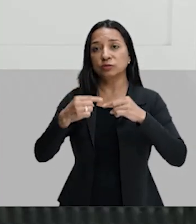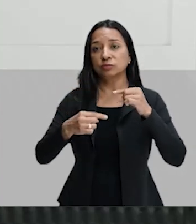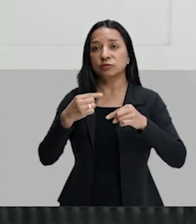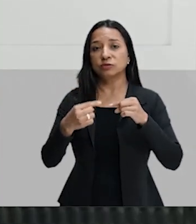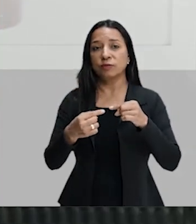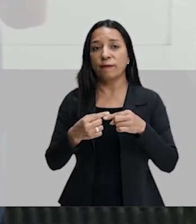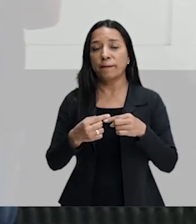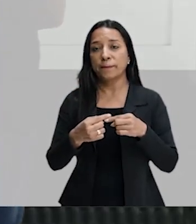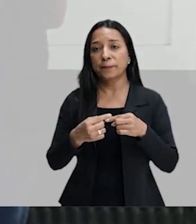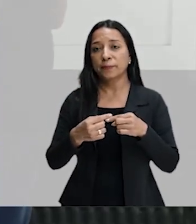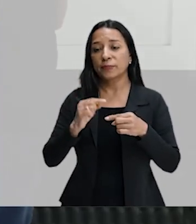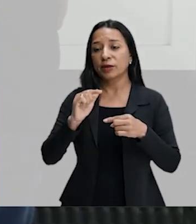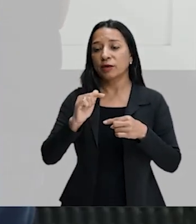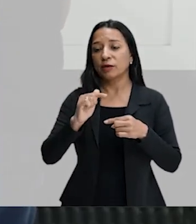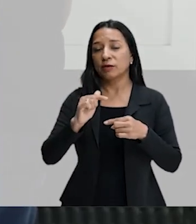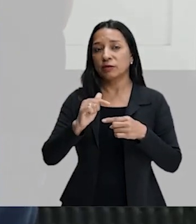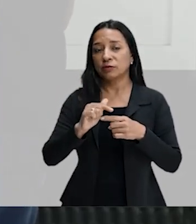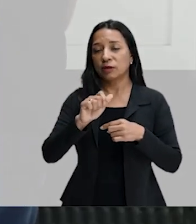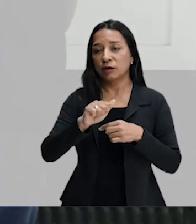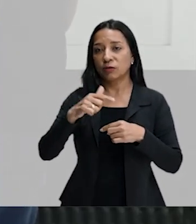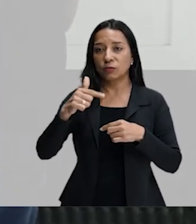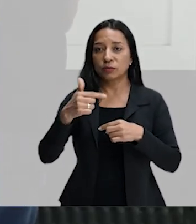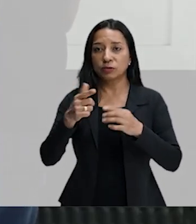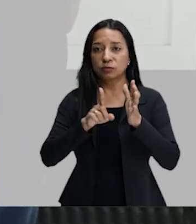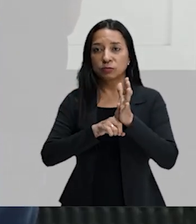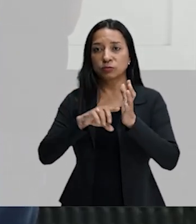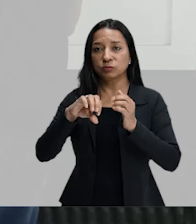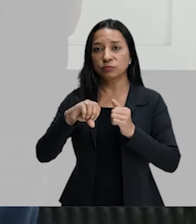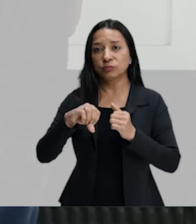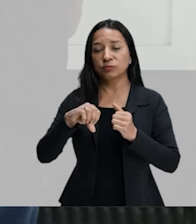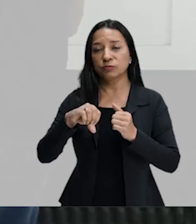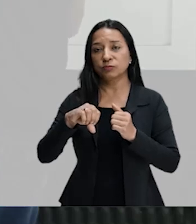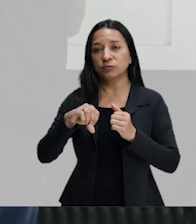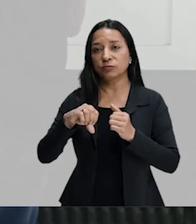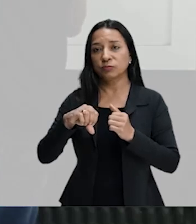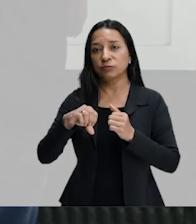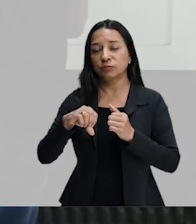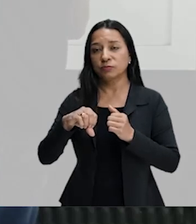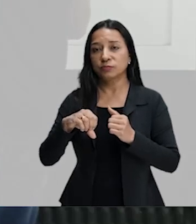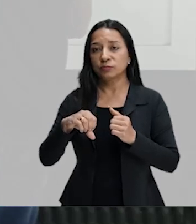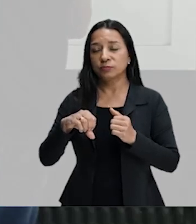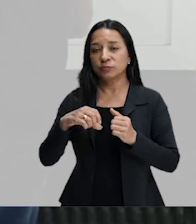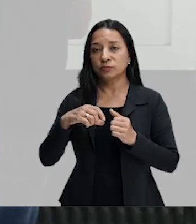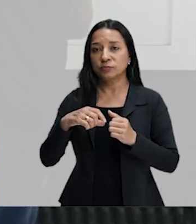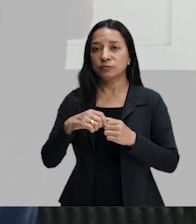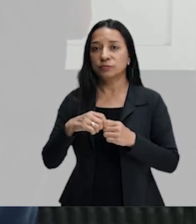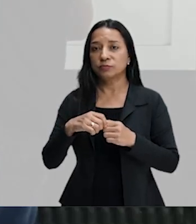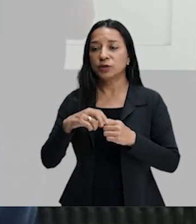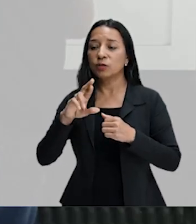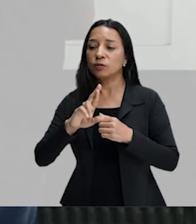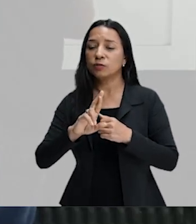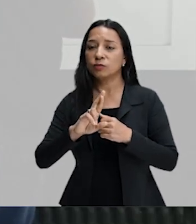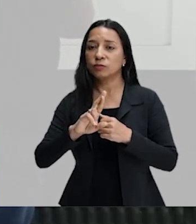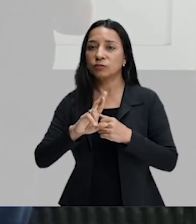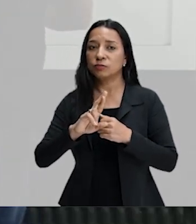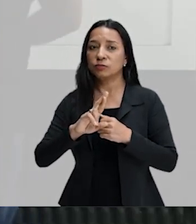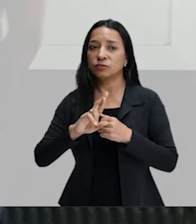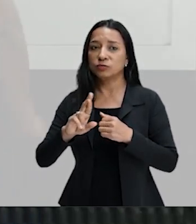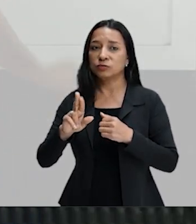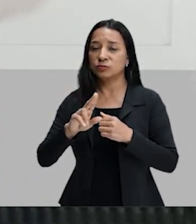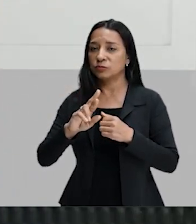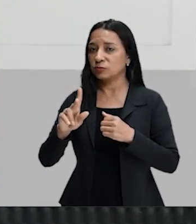Então, esse a ao quadrado menos 9, ele tem que ser diferente de